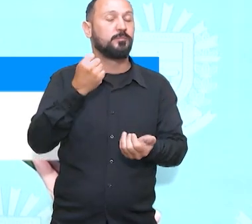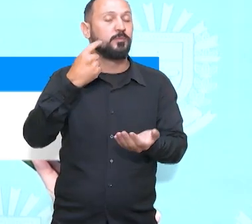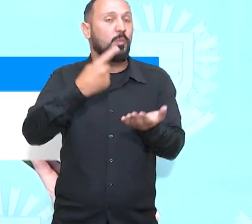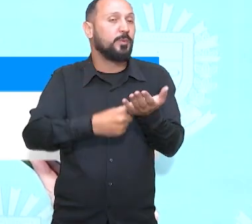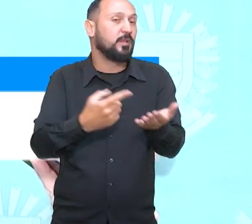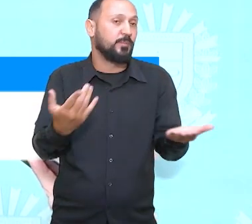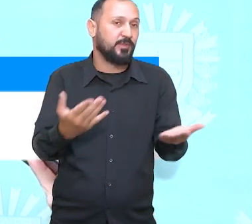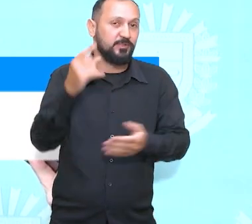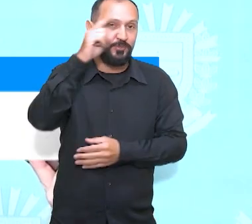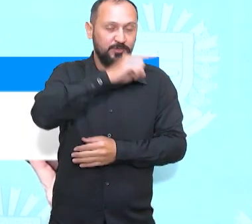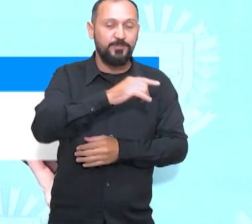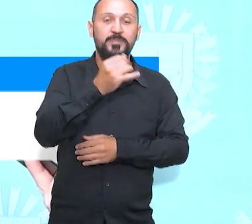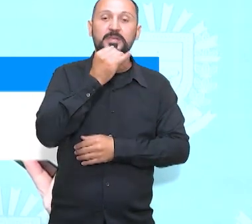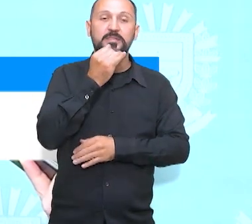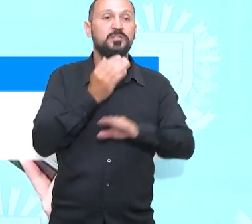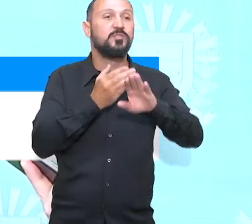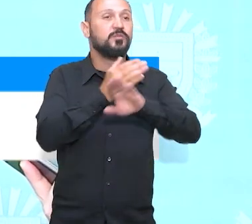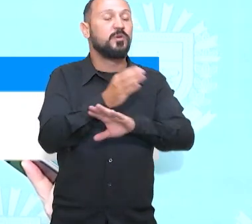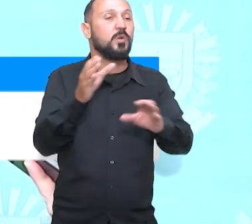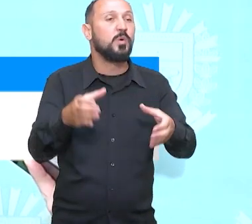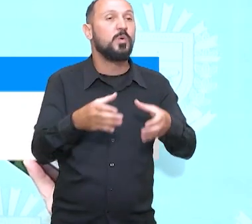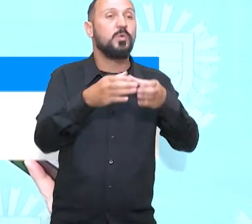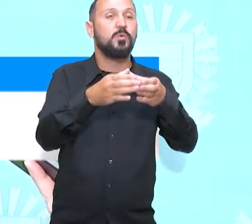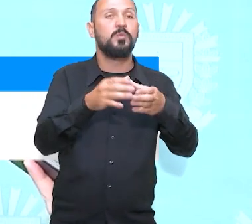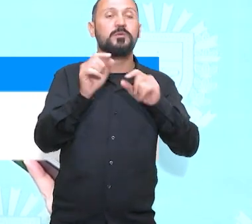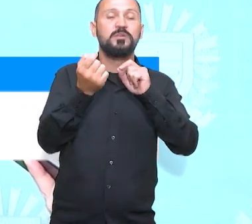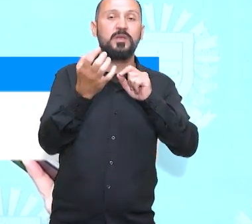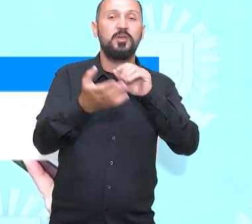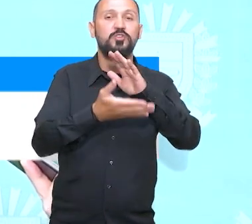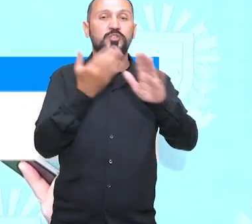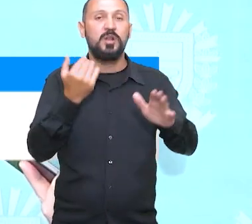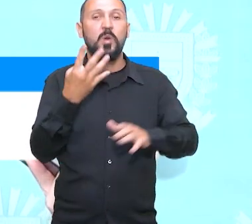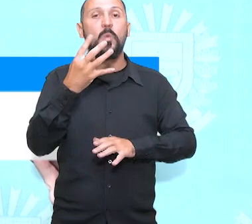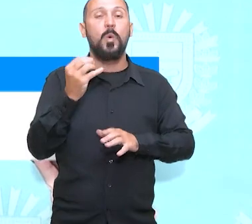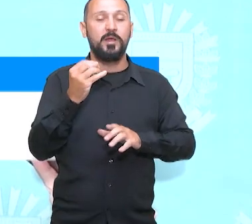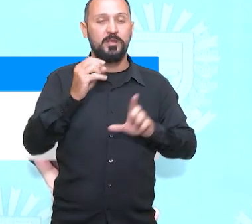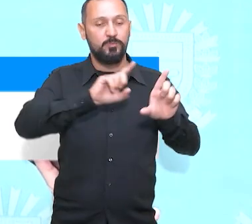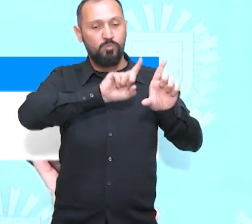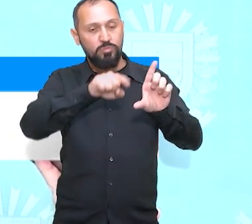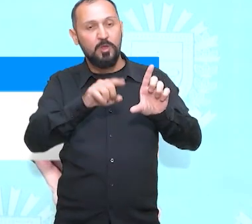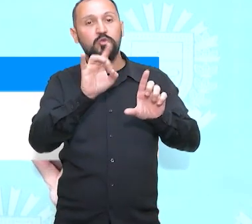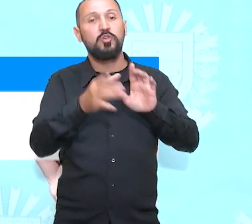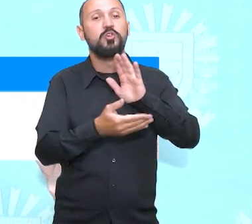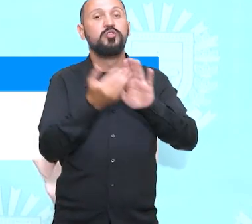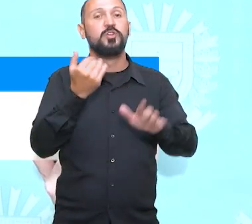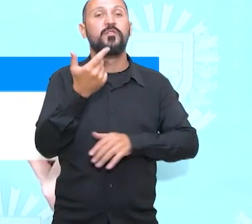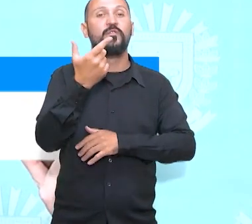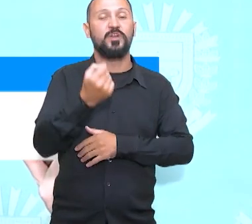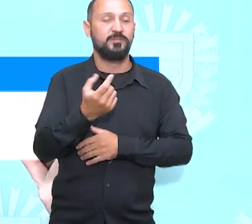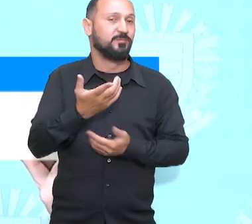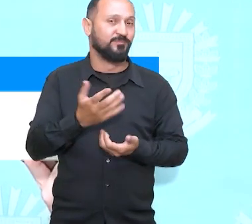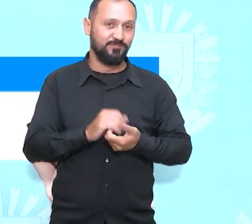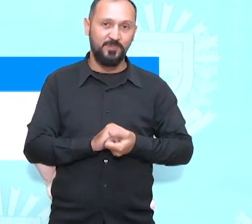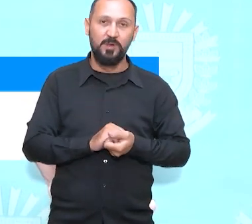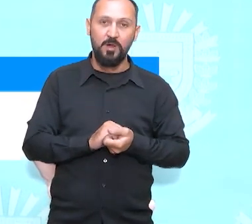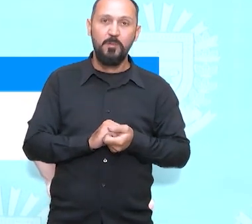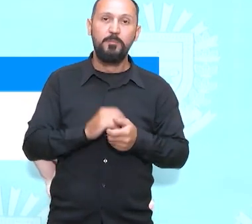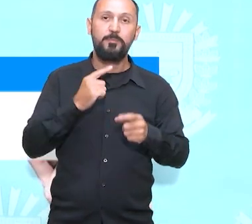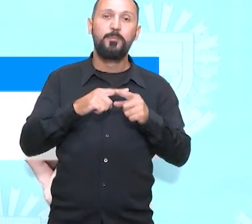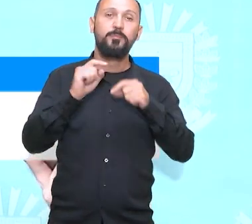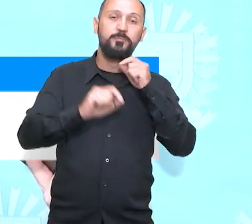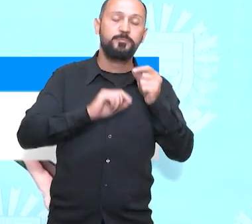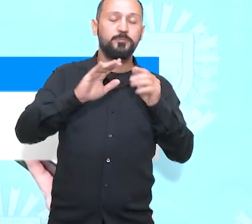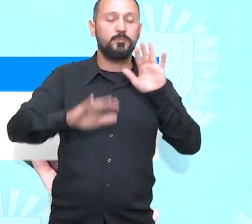aquele dia. Exemplo, a gente sai com o objetivo de retirar 40 ou 50 relógios, acaba retirando 20, por conta dessa questão